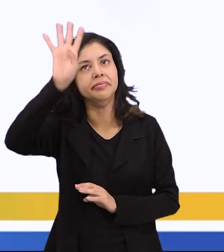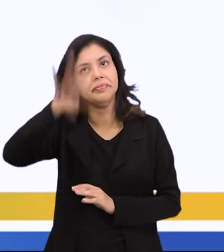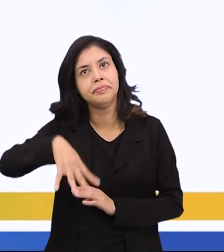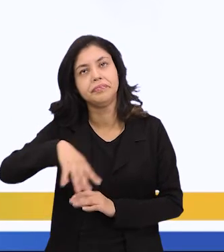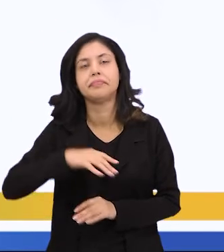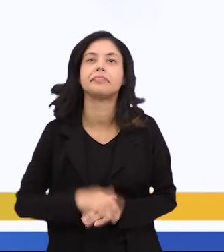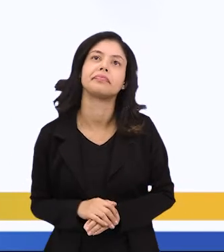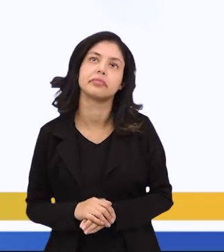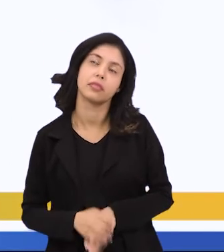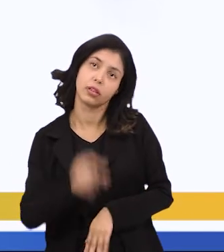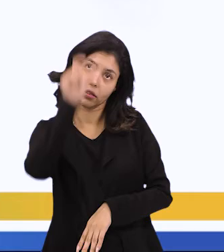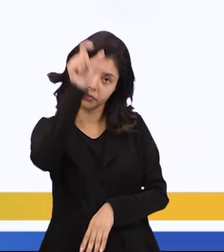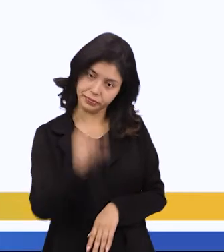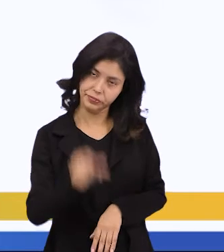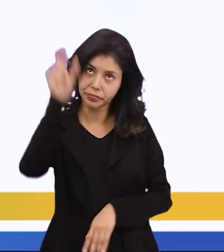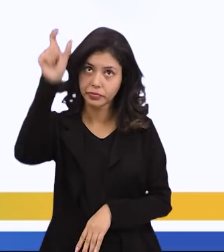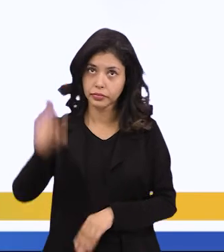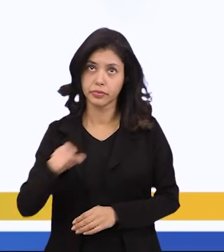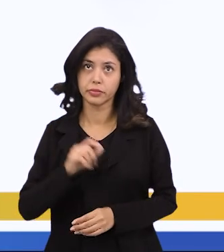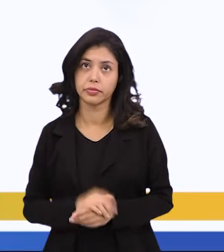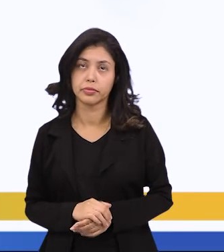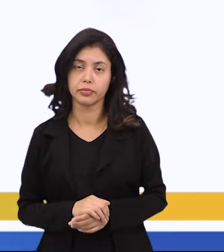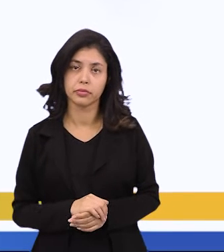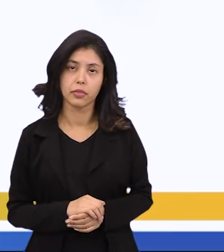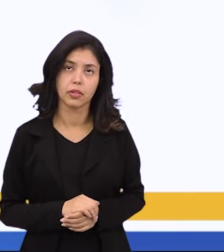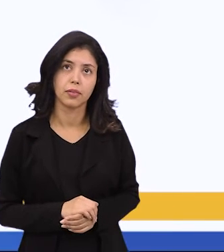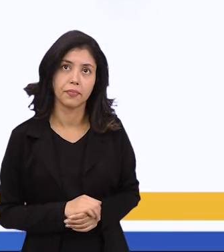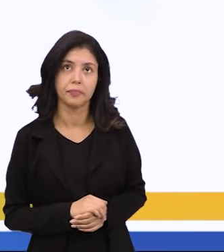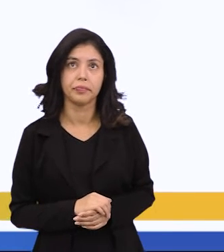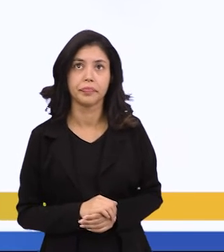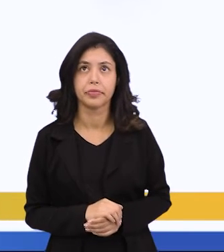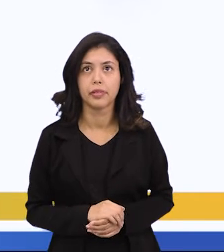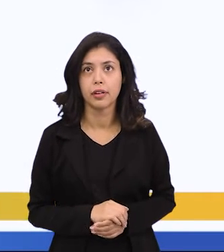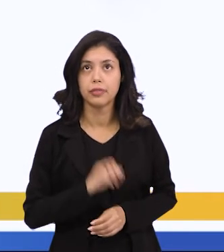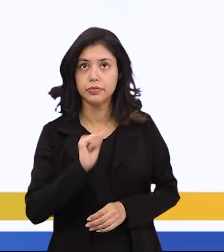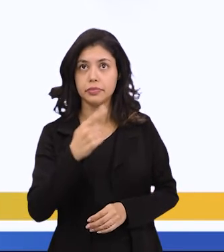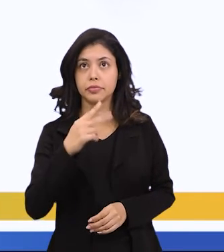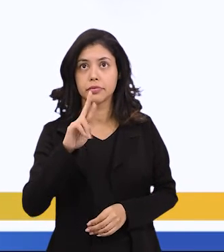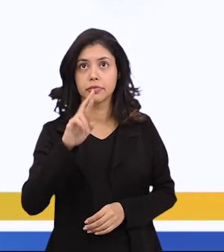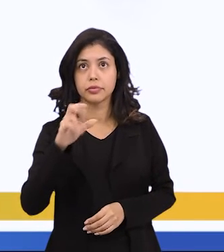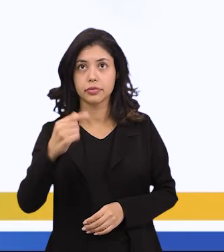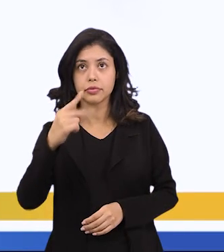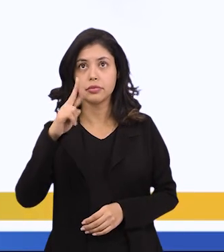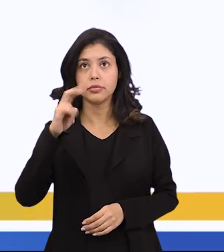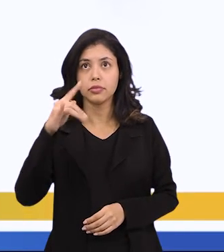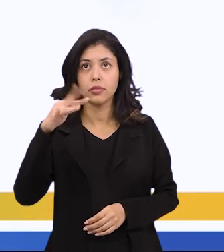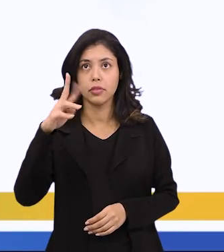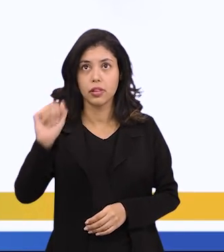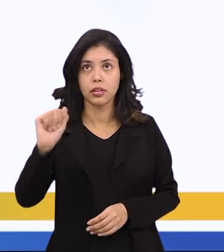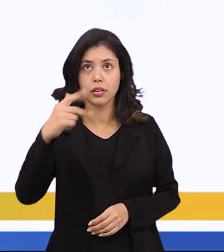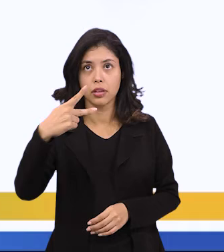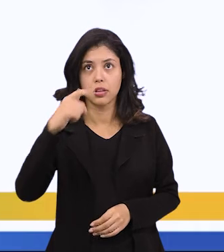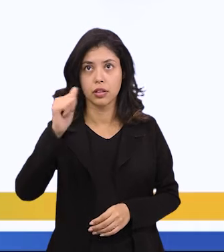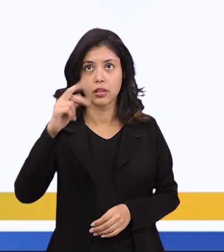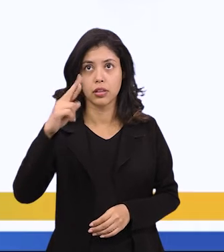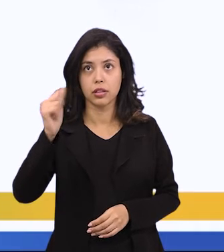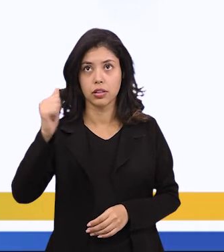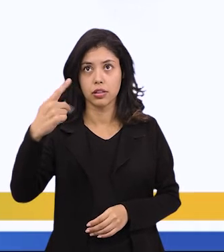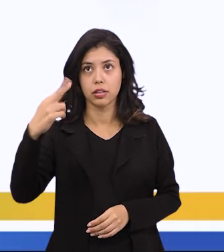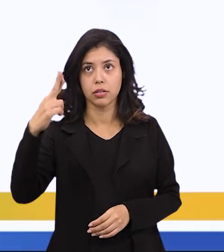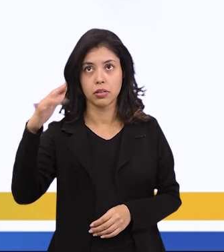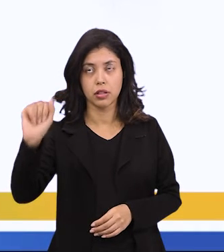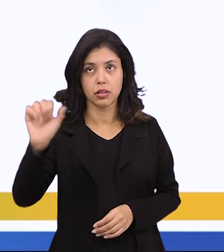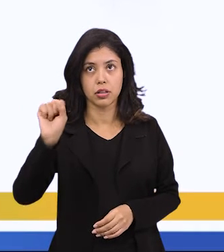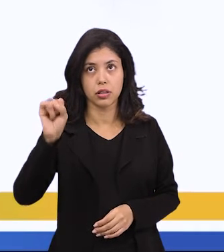as populações originais, né? A especiação alopátrica, peripátrica, parapátrica e